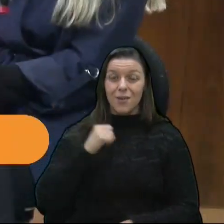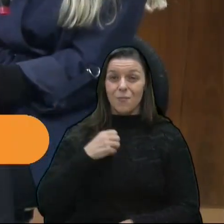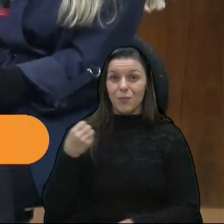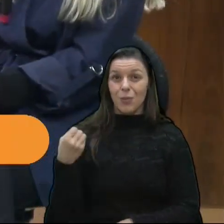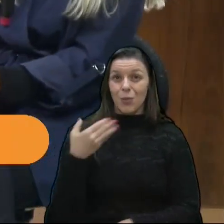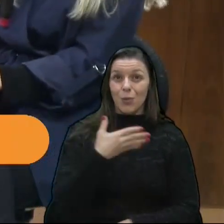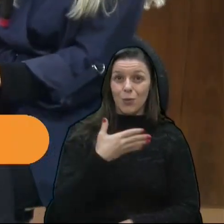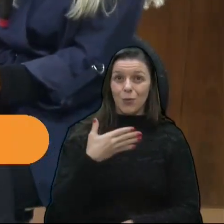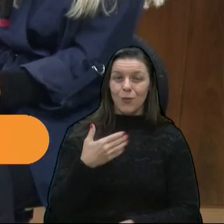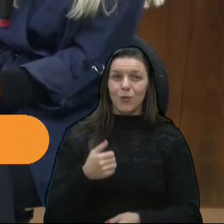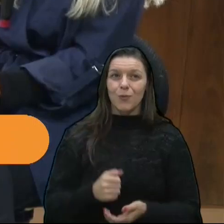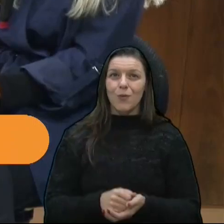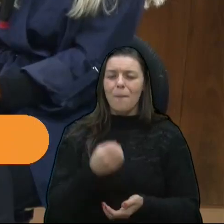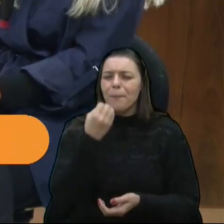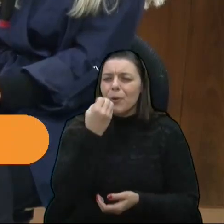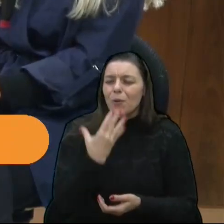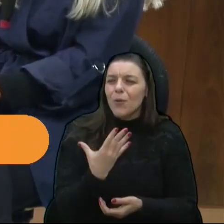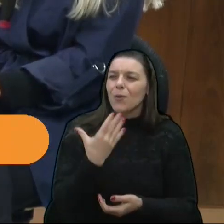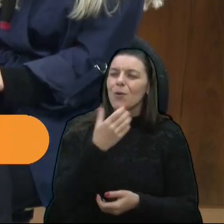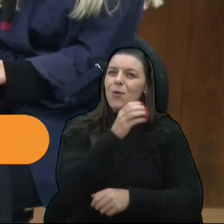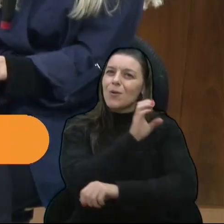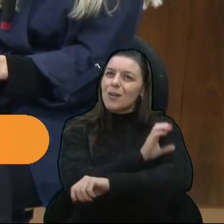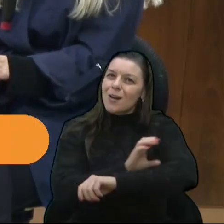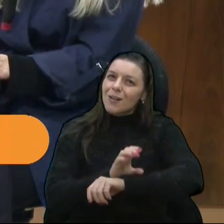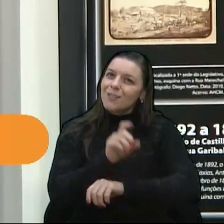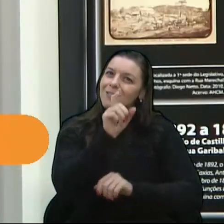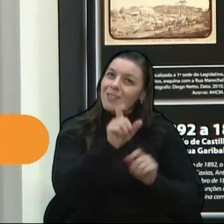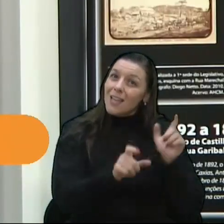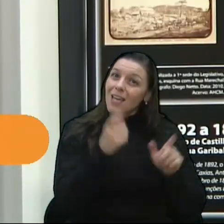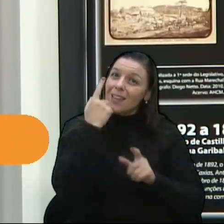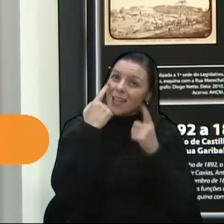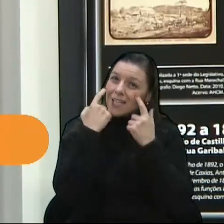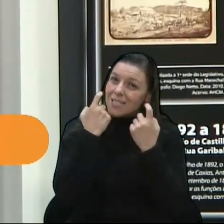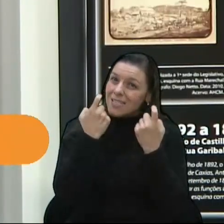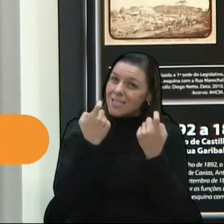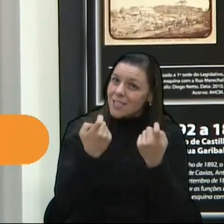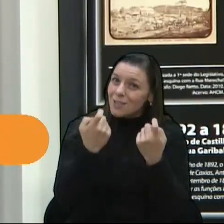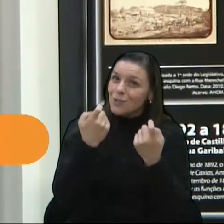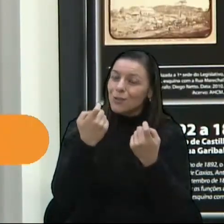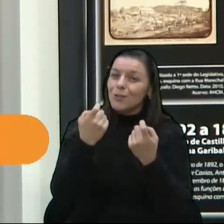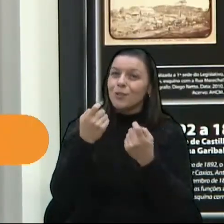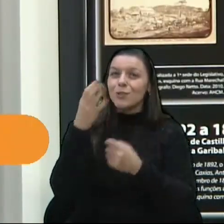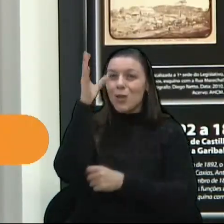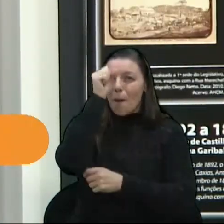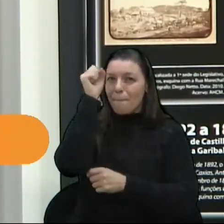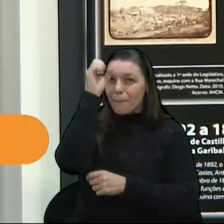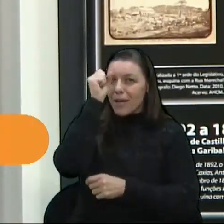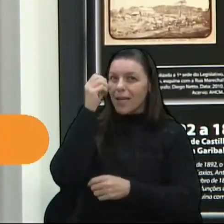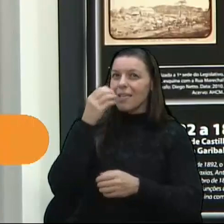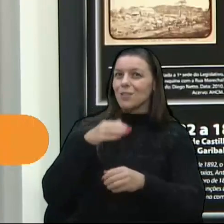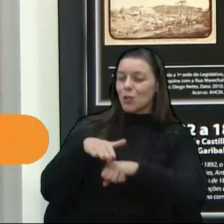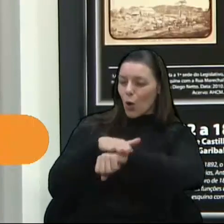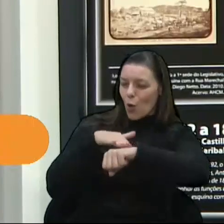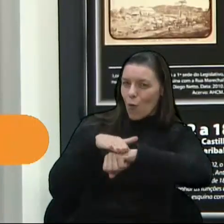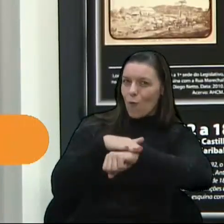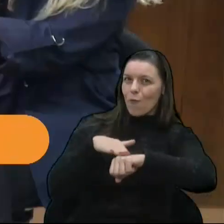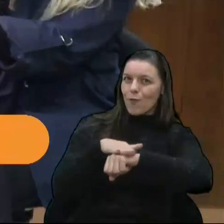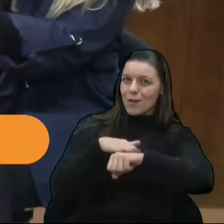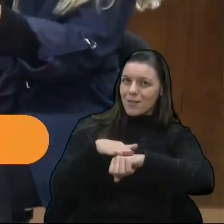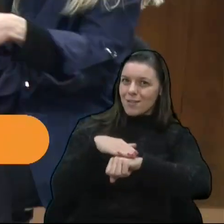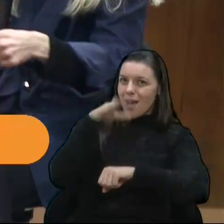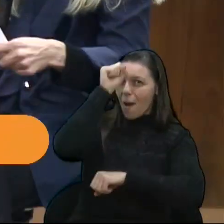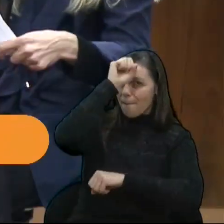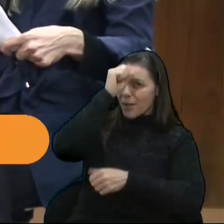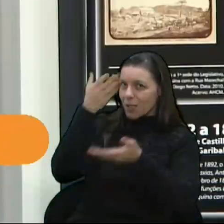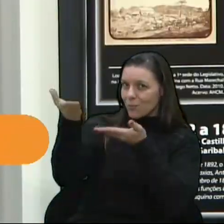né, pra gente. Trazem, é tão bom, assim, e interessante que a gente aprende a dialogar, aprende a aprender. A gente já falou na terça-feira